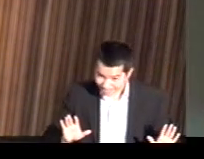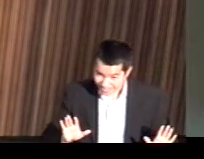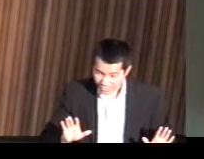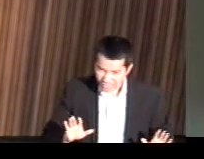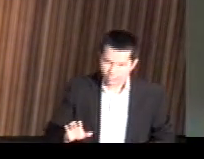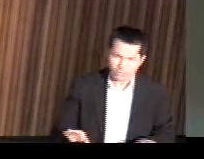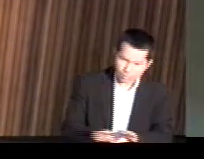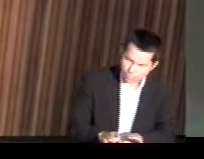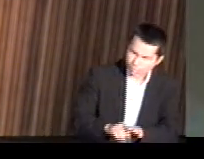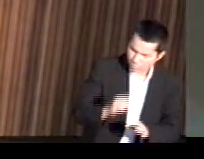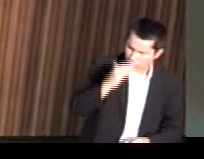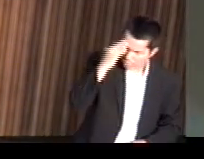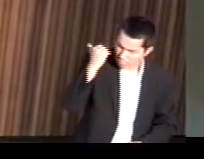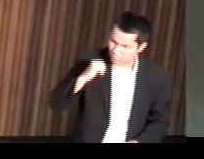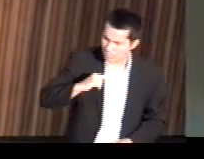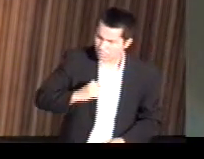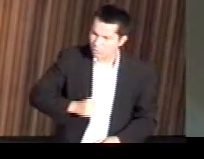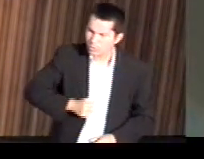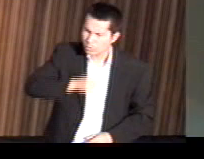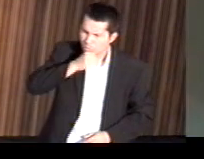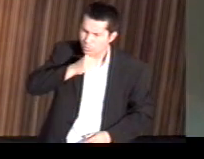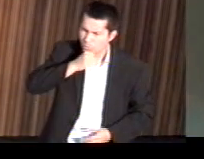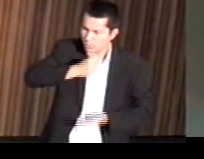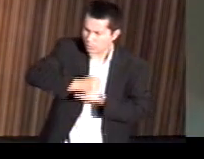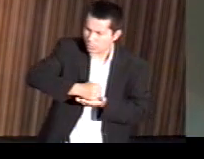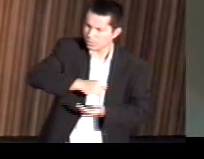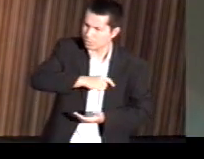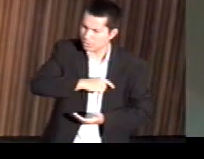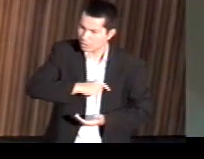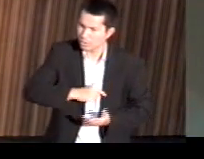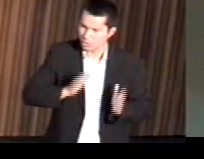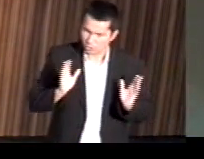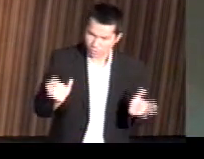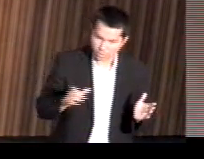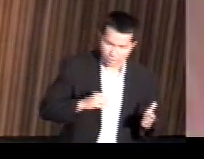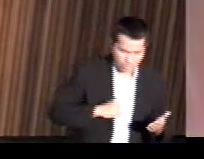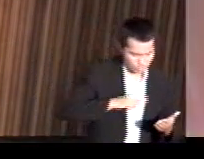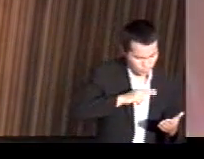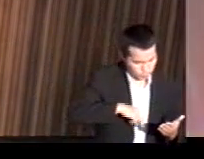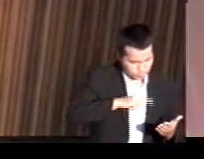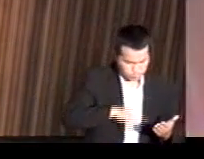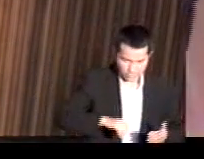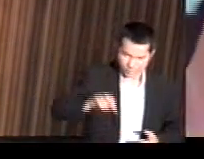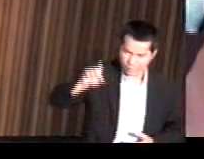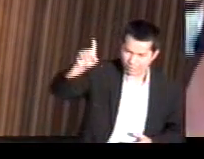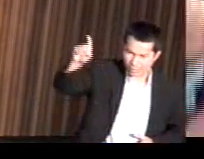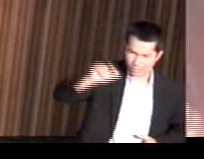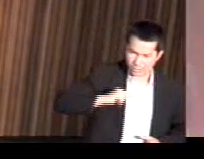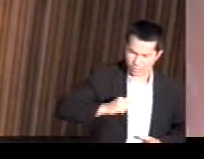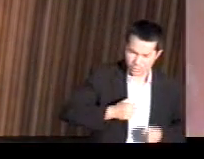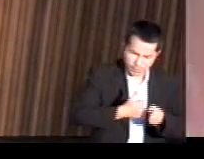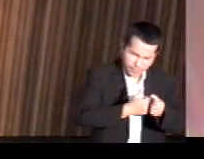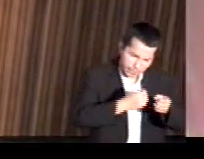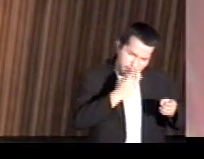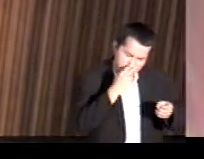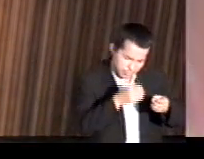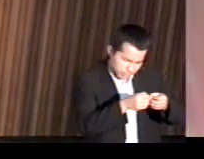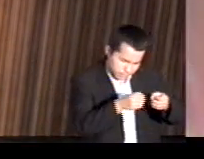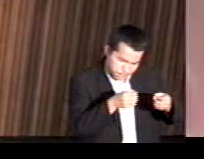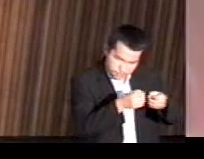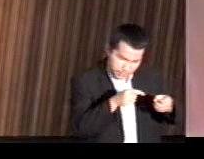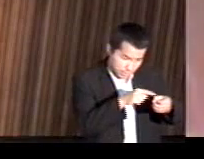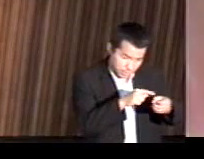chamados apócrifos, muitos desses encontrados lá em Qumran, naquelas cavernas do Mar